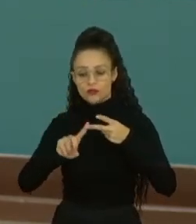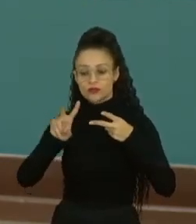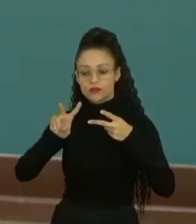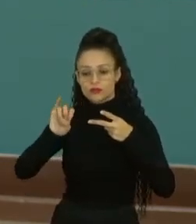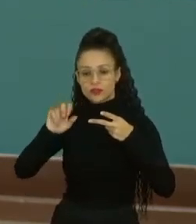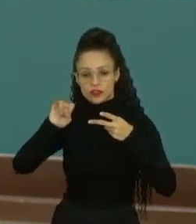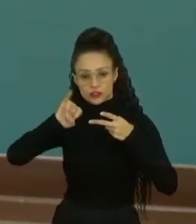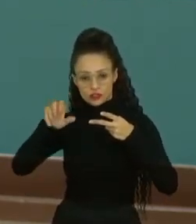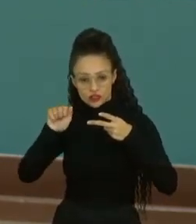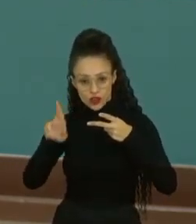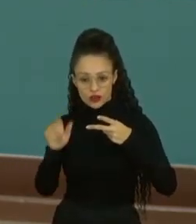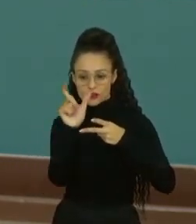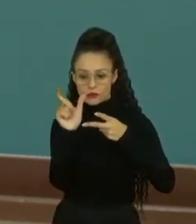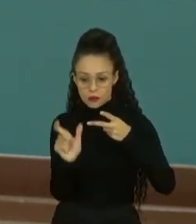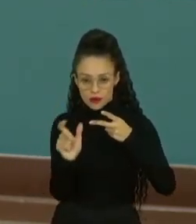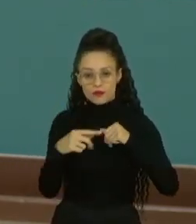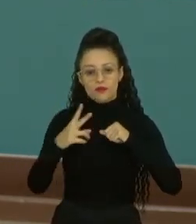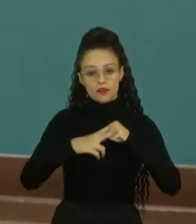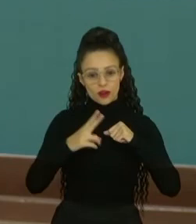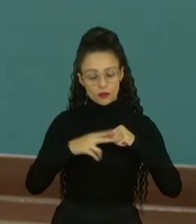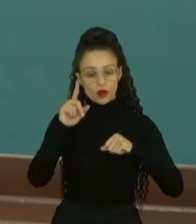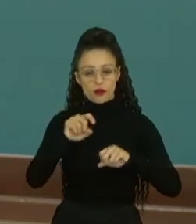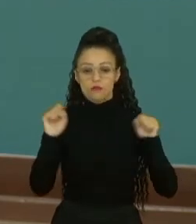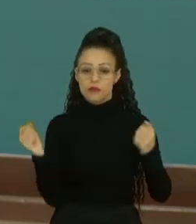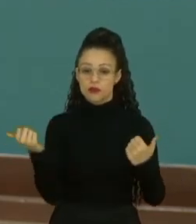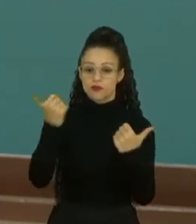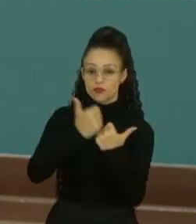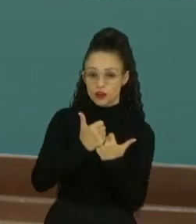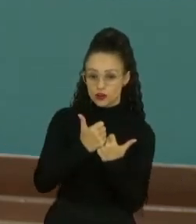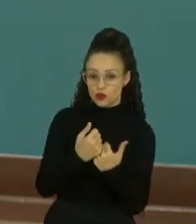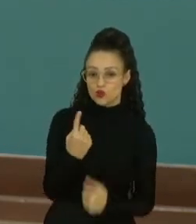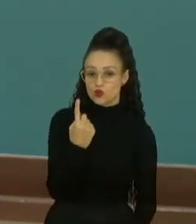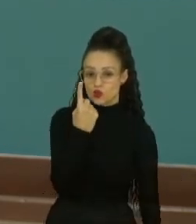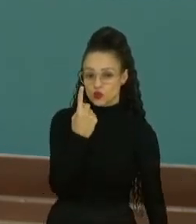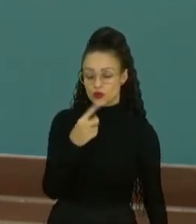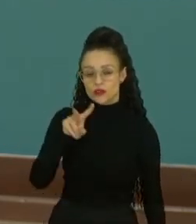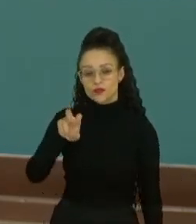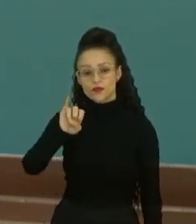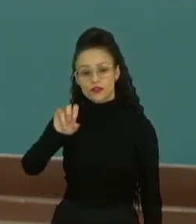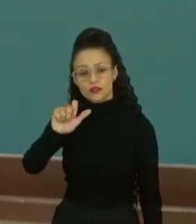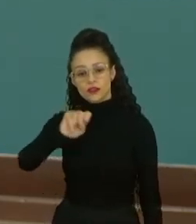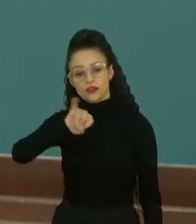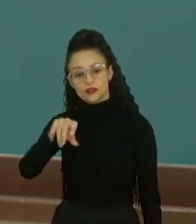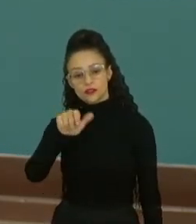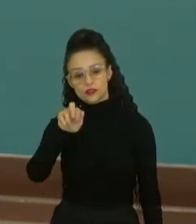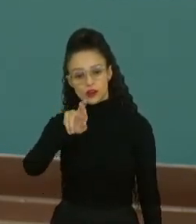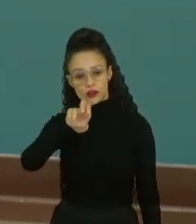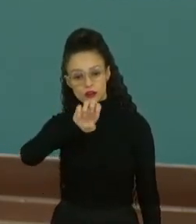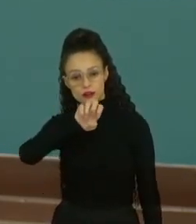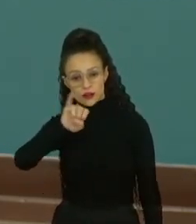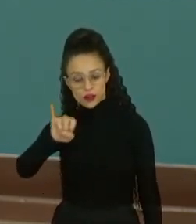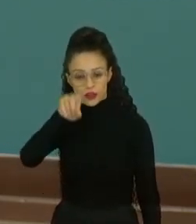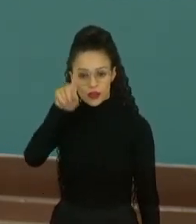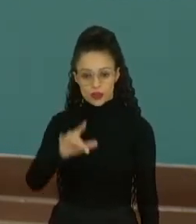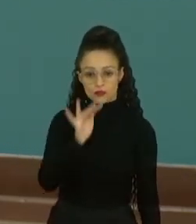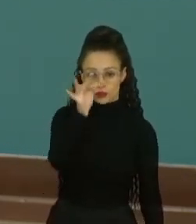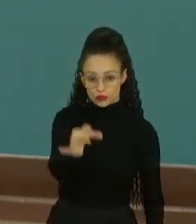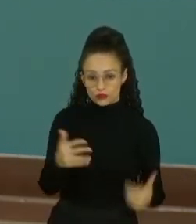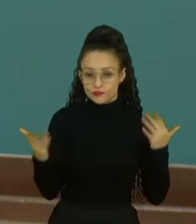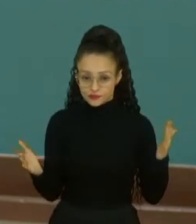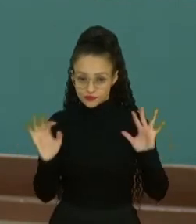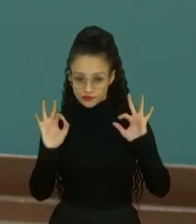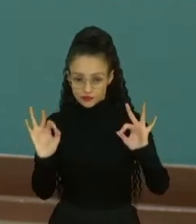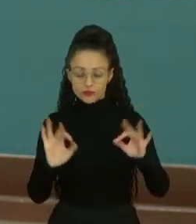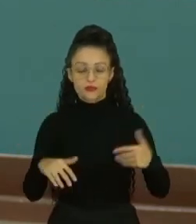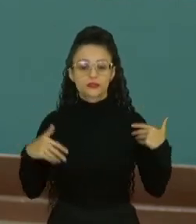Eles aparecem juntos. E eu poderia substituir por um único verbo, viajarei, né? Porque é uma ação futura,